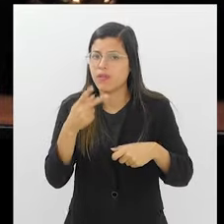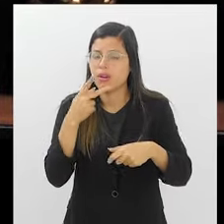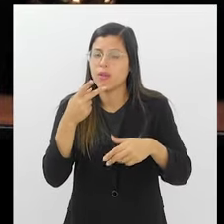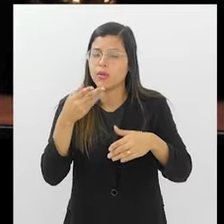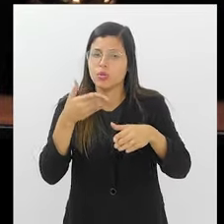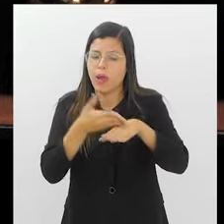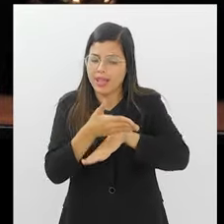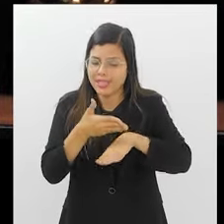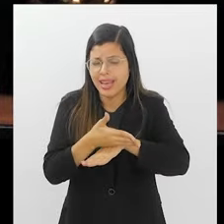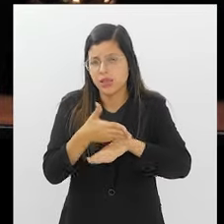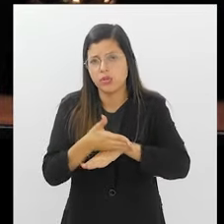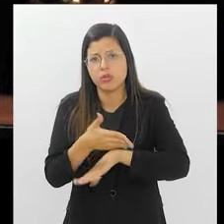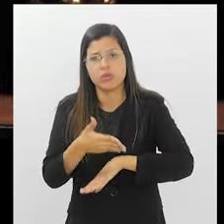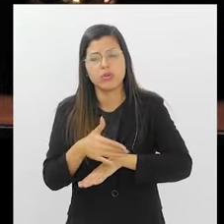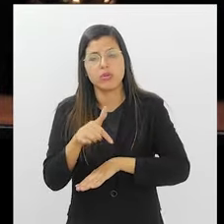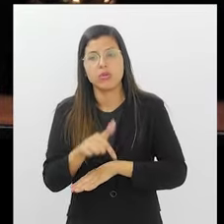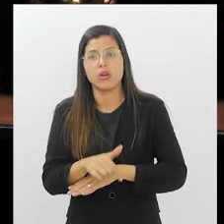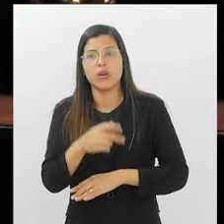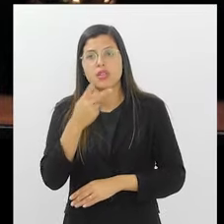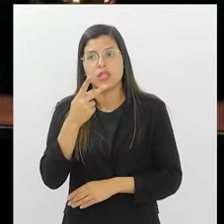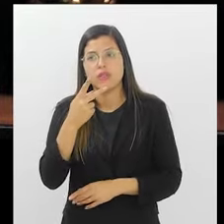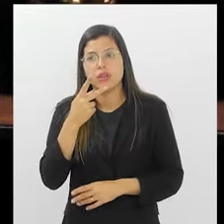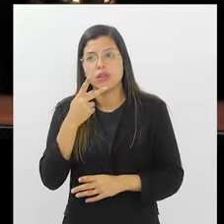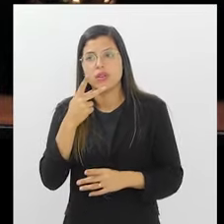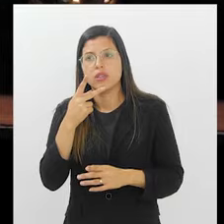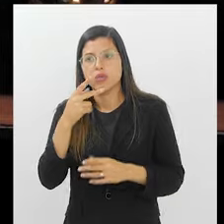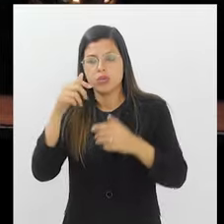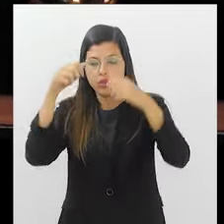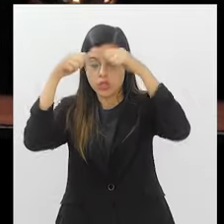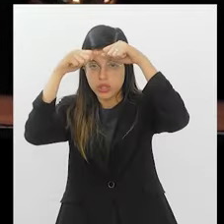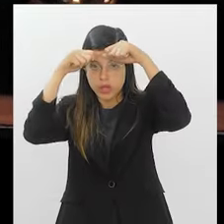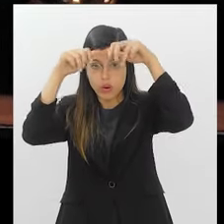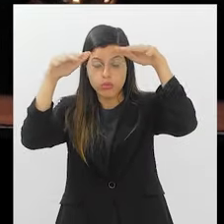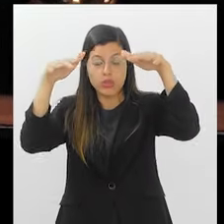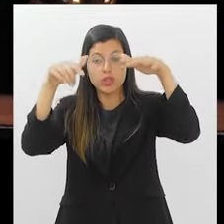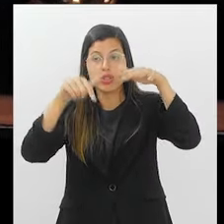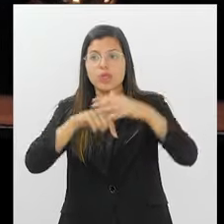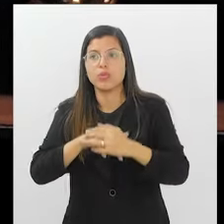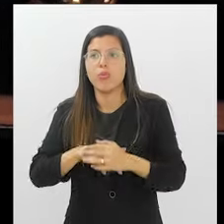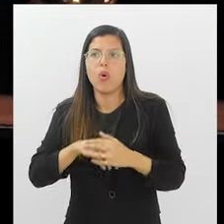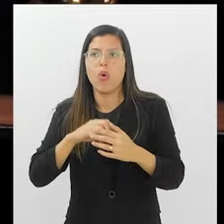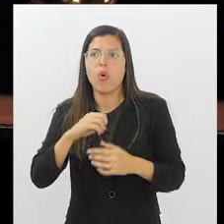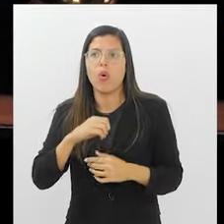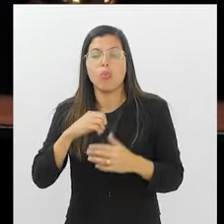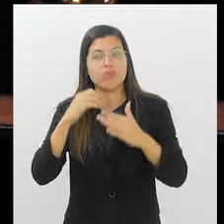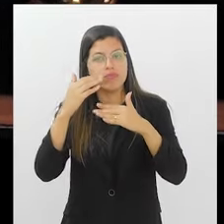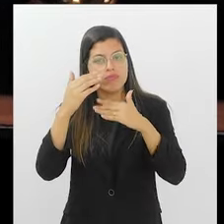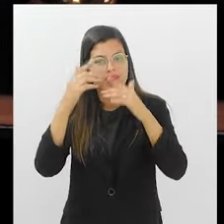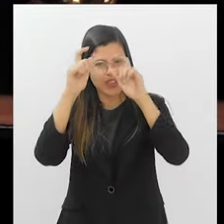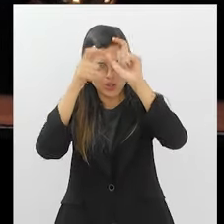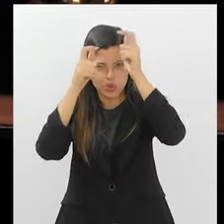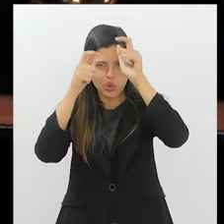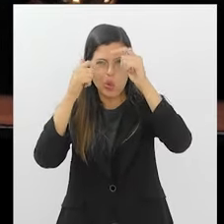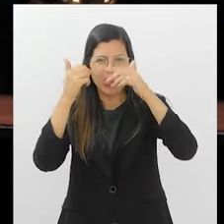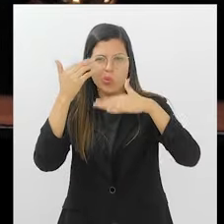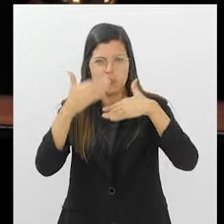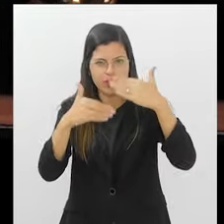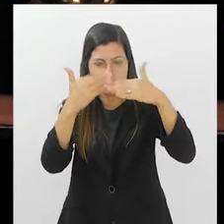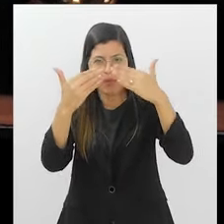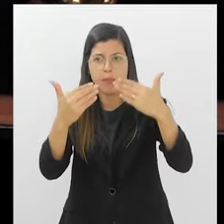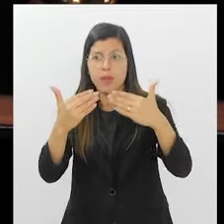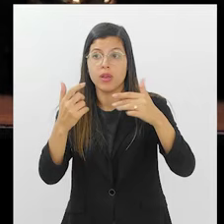exatamente o acesso. Porque quando nós estamos falando de TEA, nós estamos falando de um transtorno do neurodesenvolvimento que